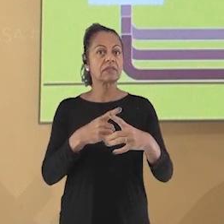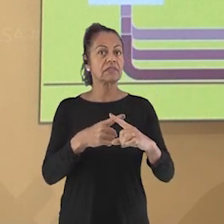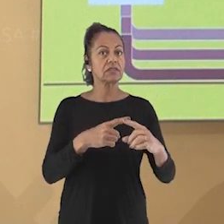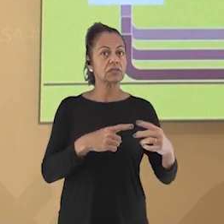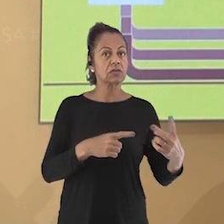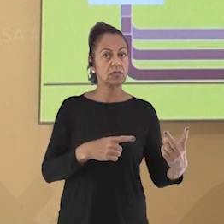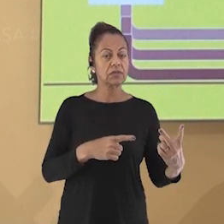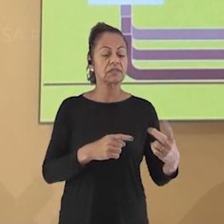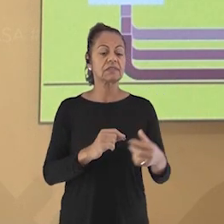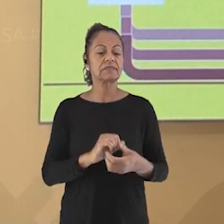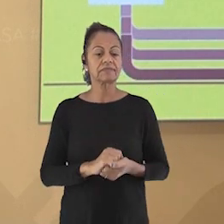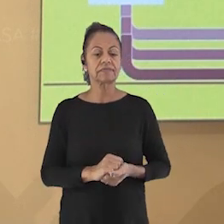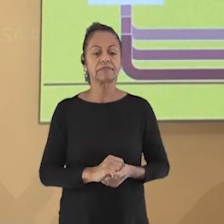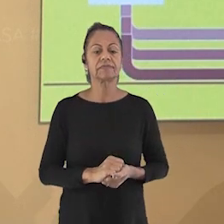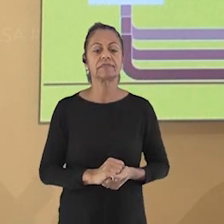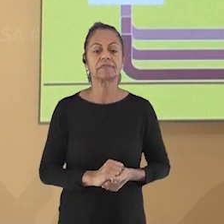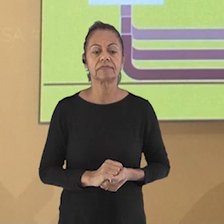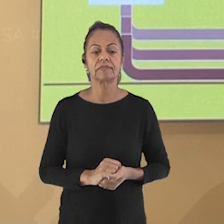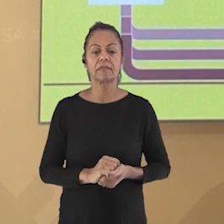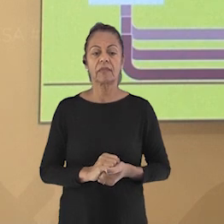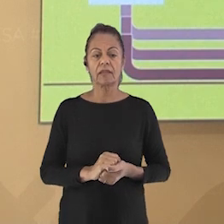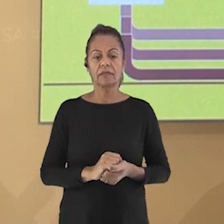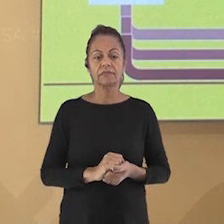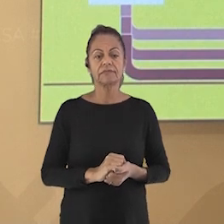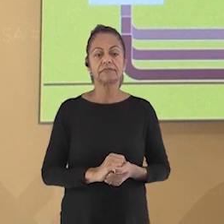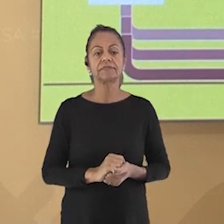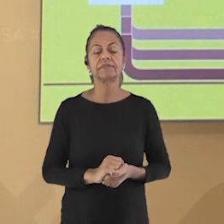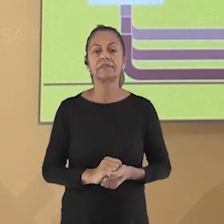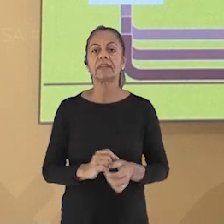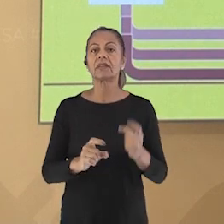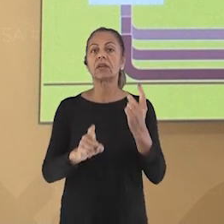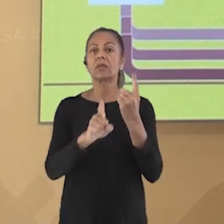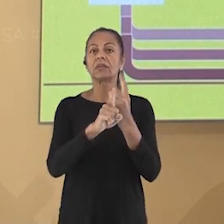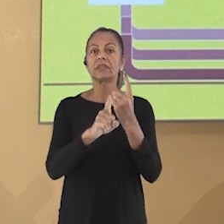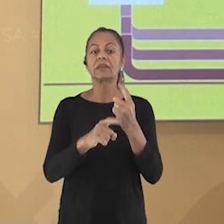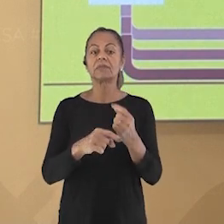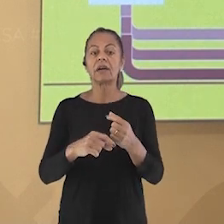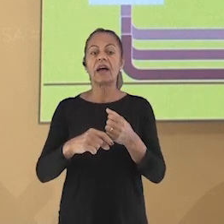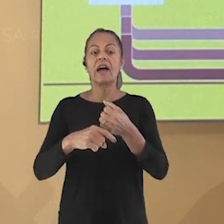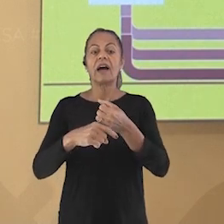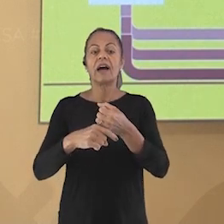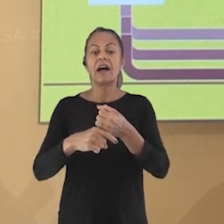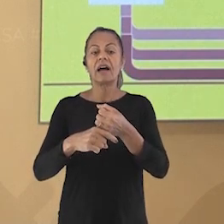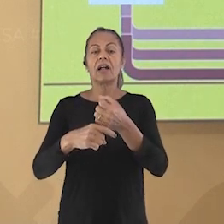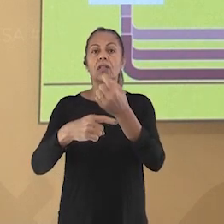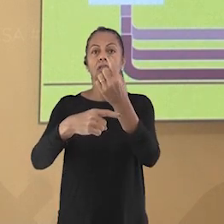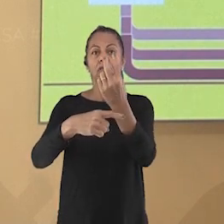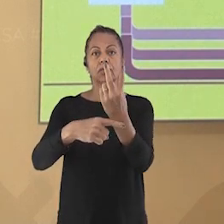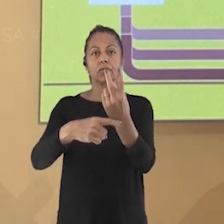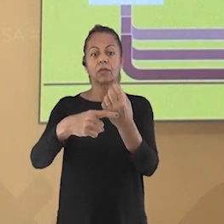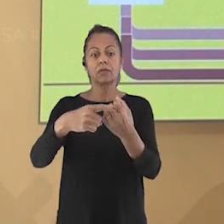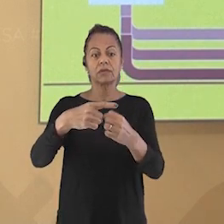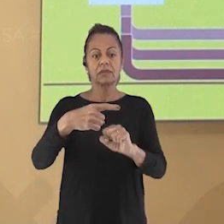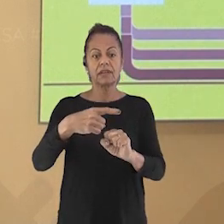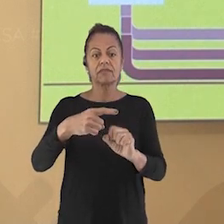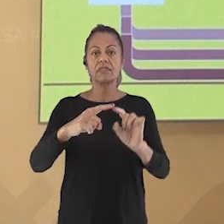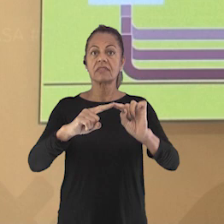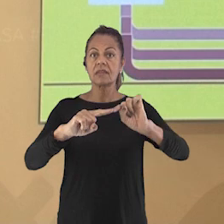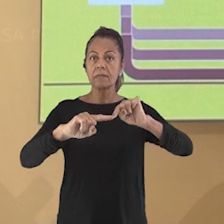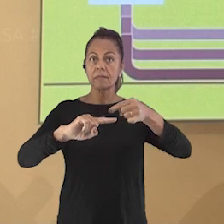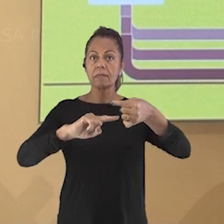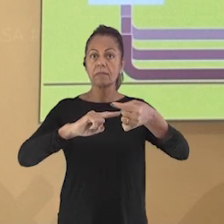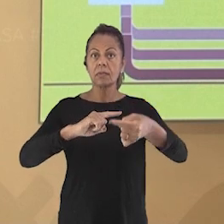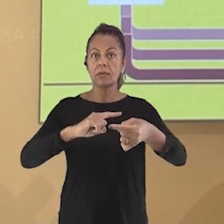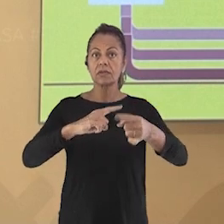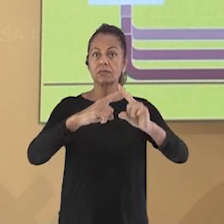2, 2. 2 vezes 4, 8. Achamos a segunda fração, 2/8. Depois multiplicamos a